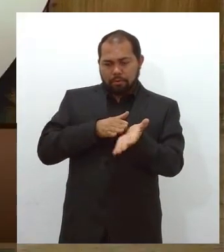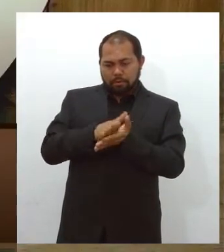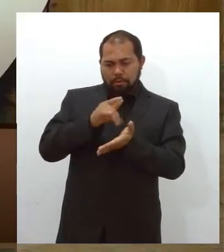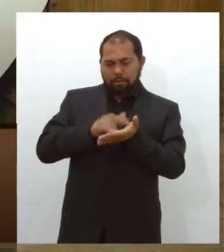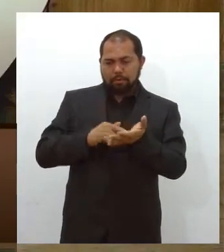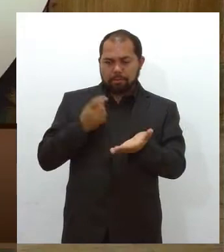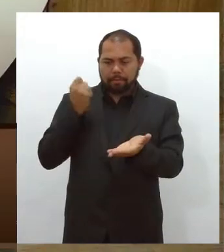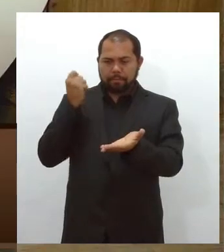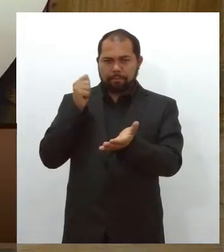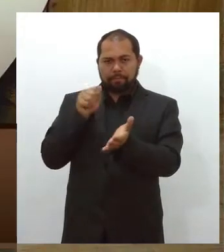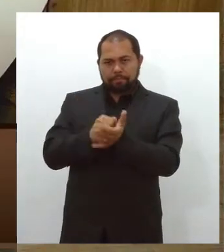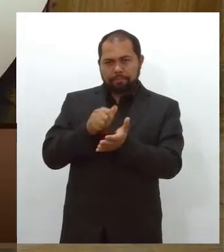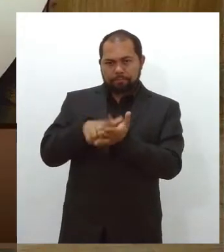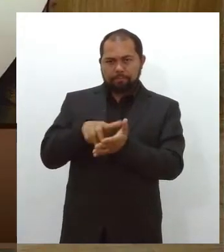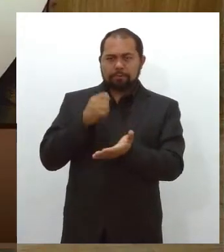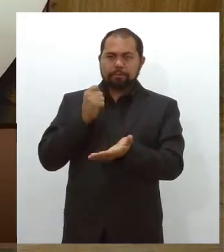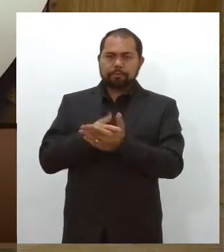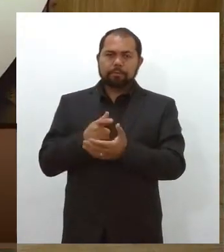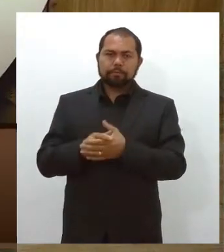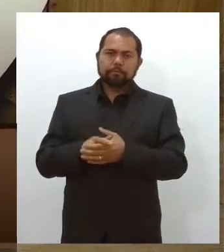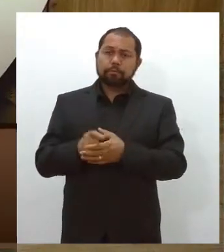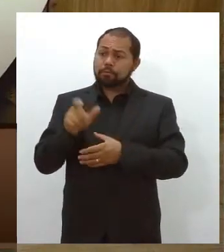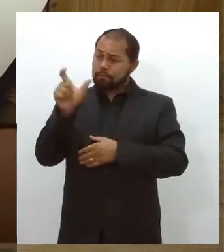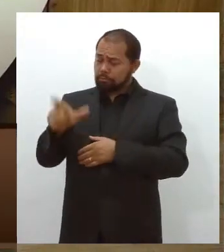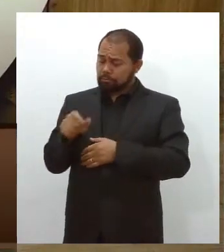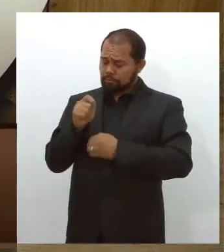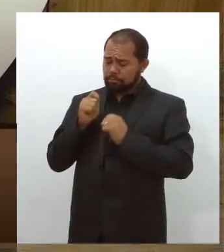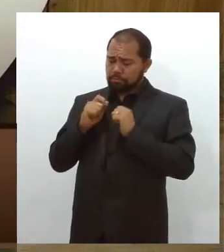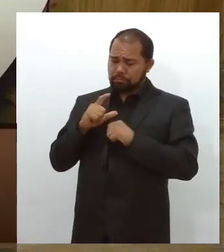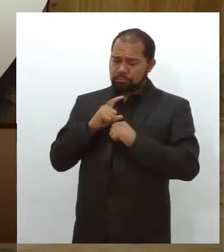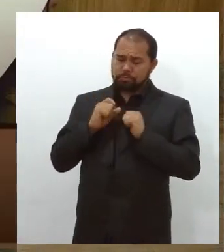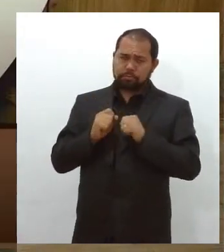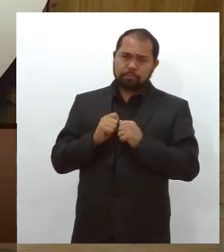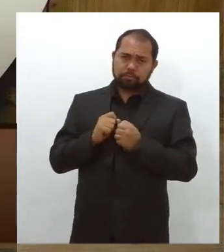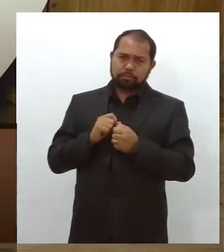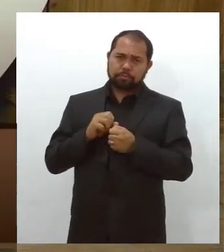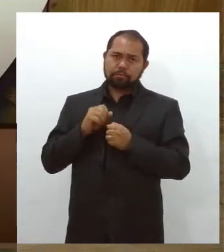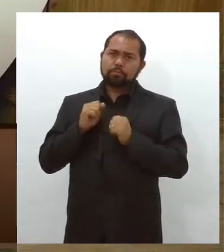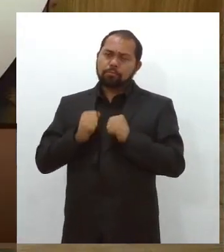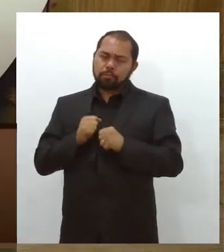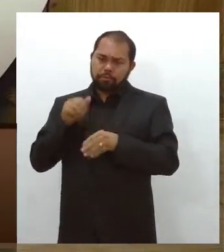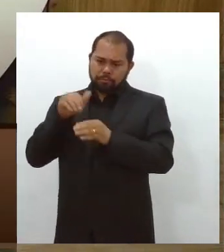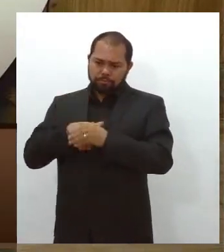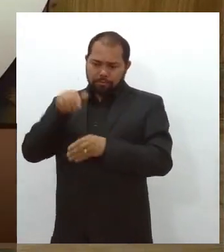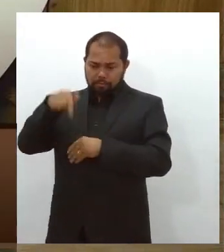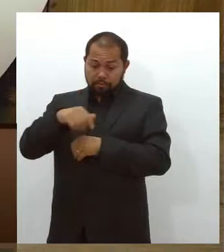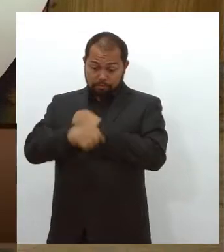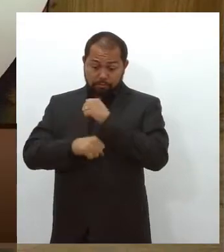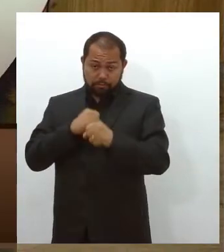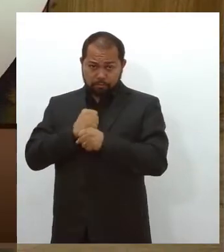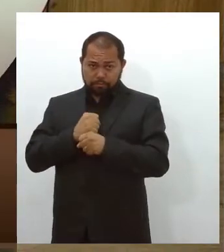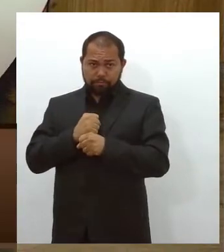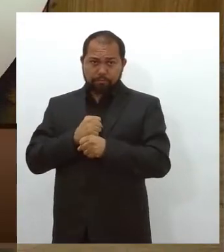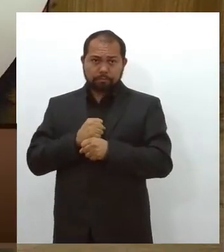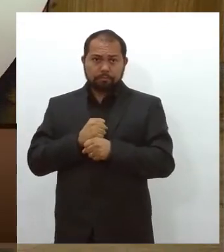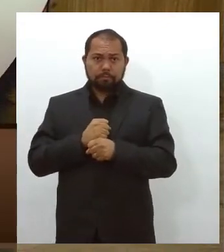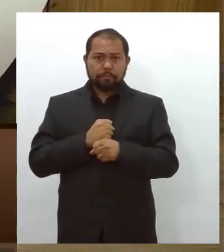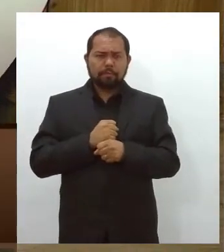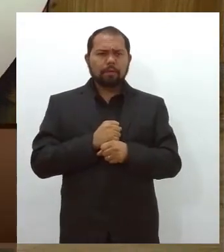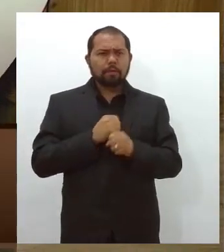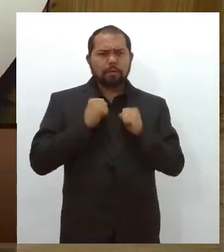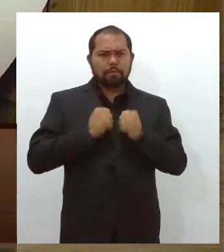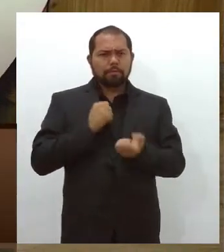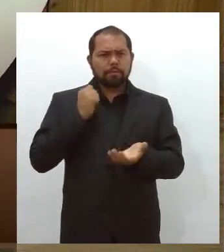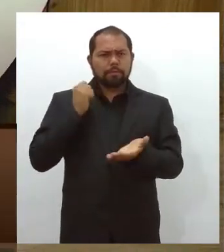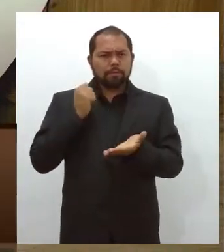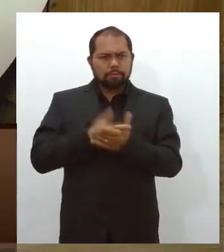deve essa multa pode votar nesta eleição e pode pagar essa pendência após o pleito, é isso também?